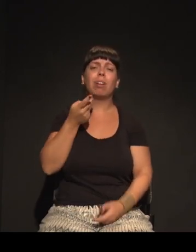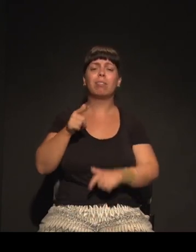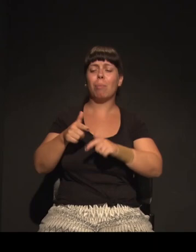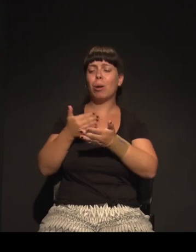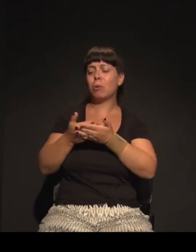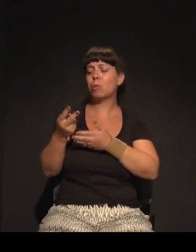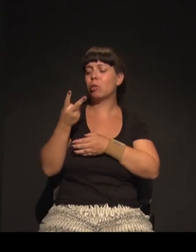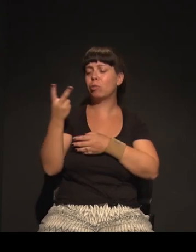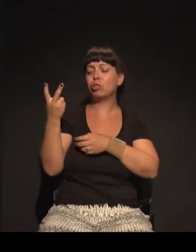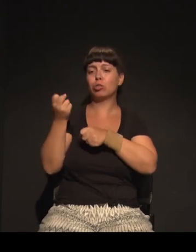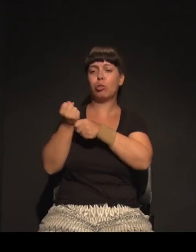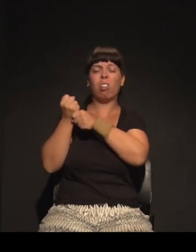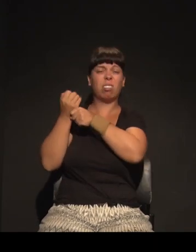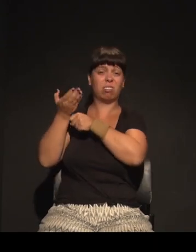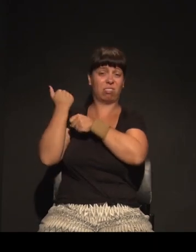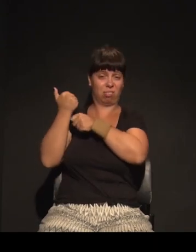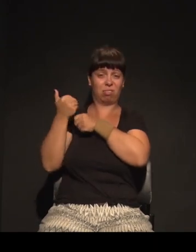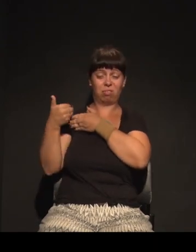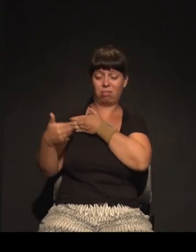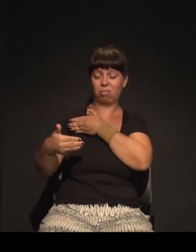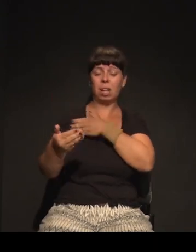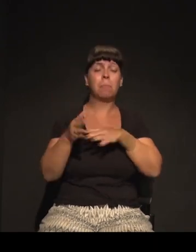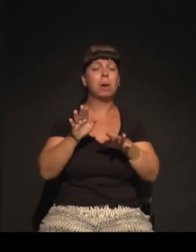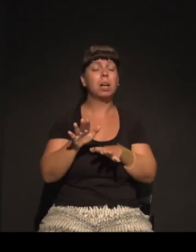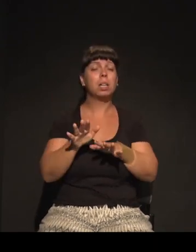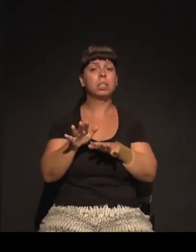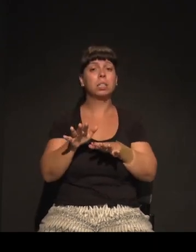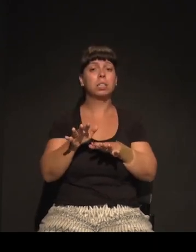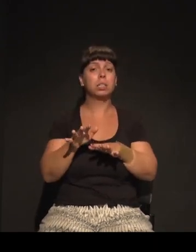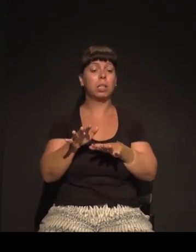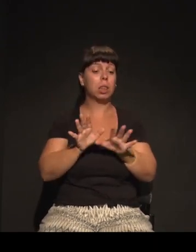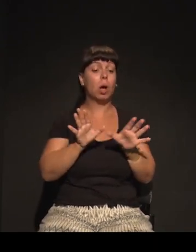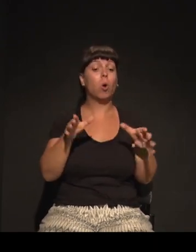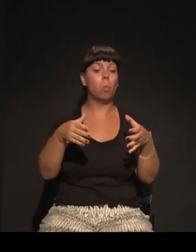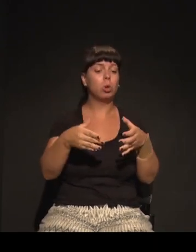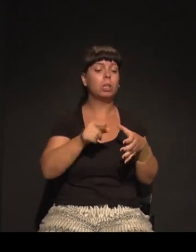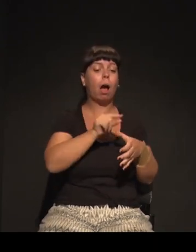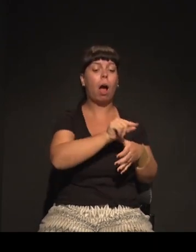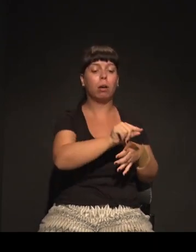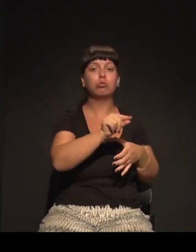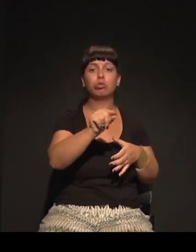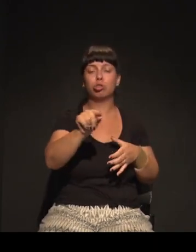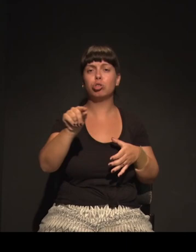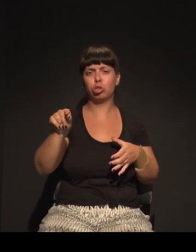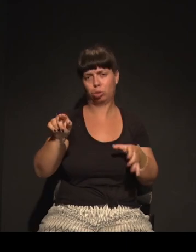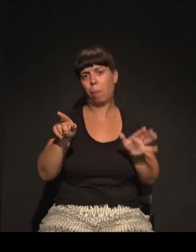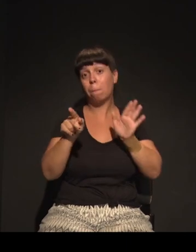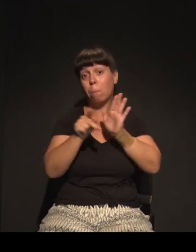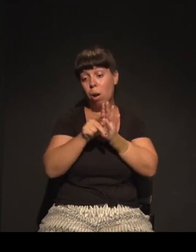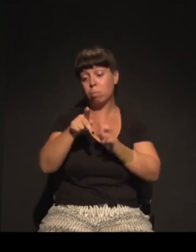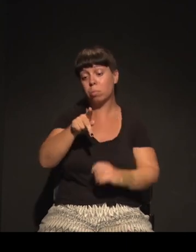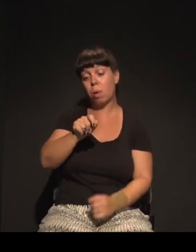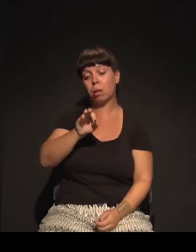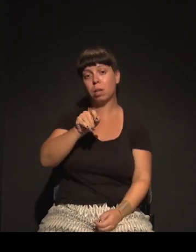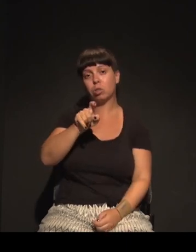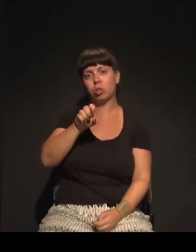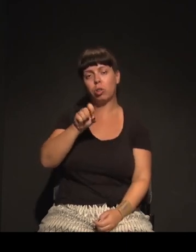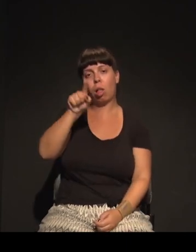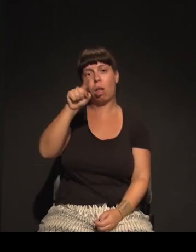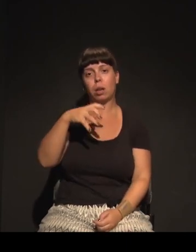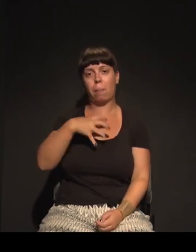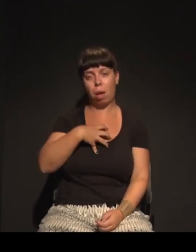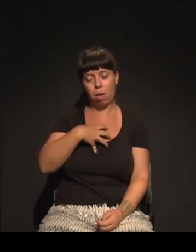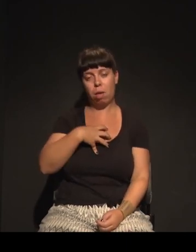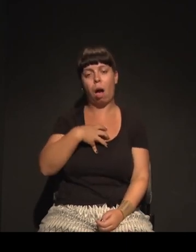mas ela ela circula na em toda a comunidade né as comunidades pataxó que é na bahia e também